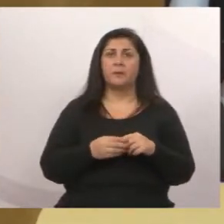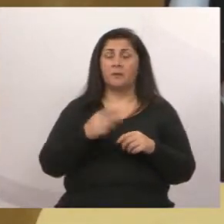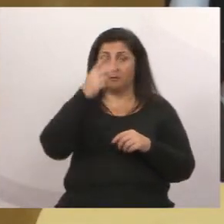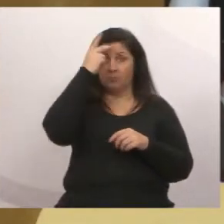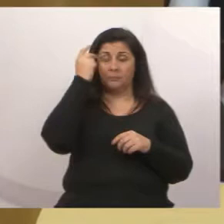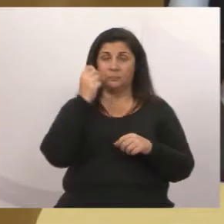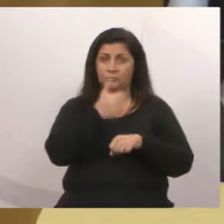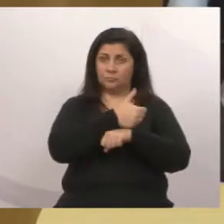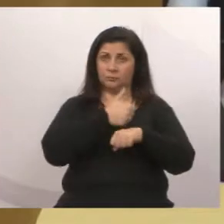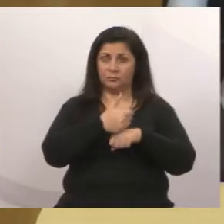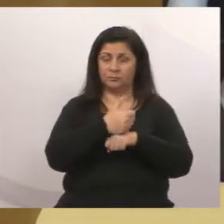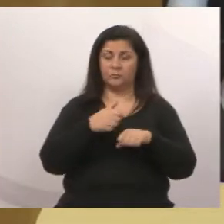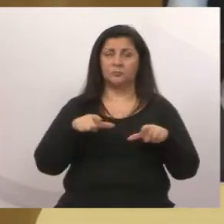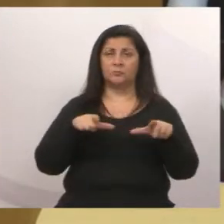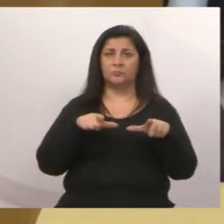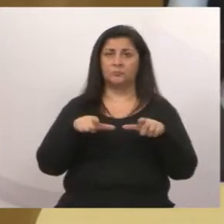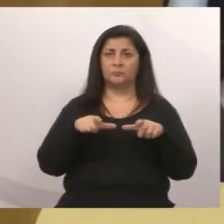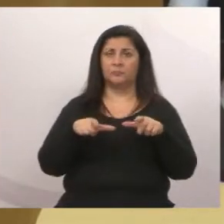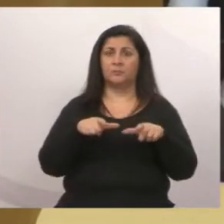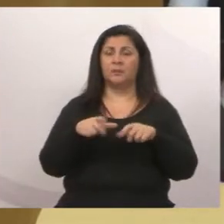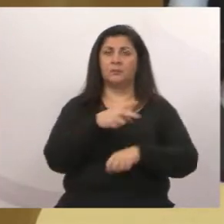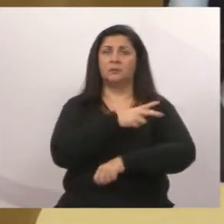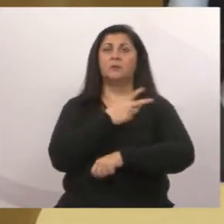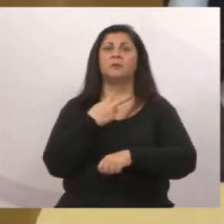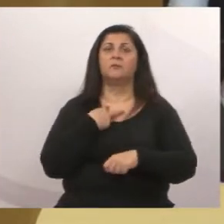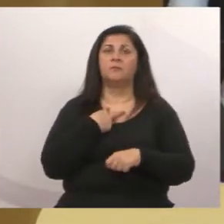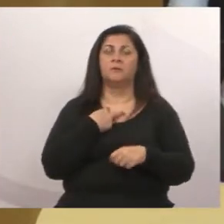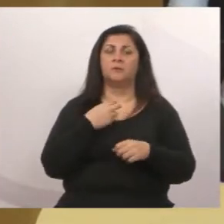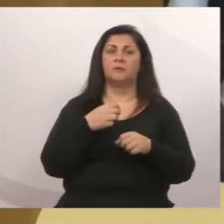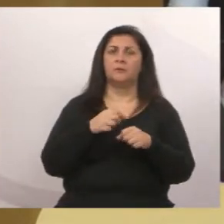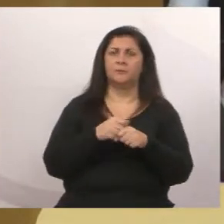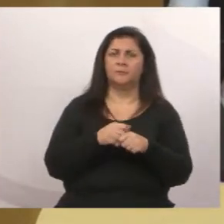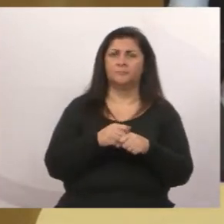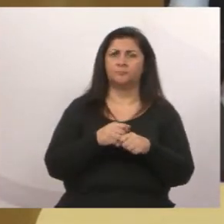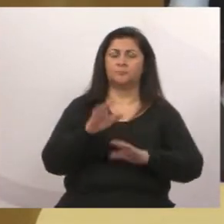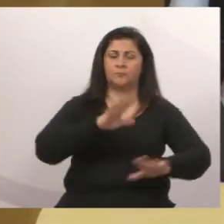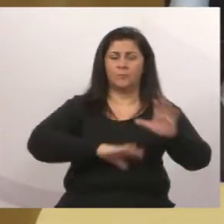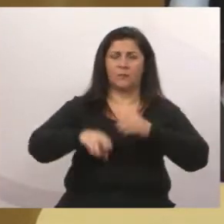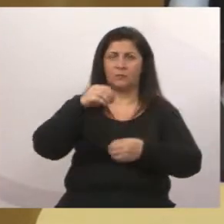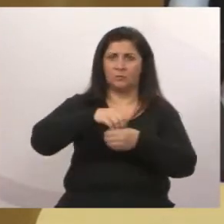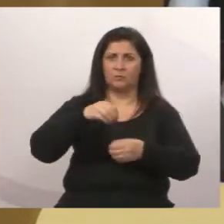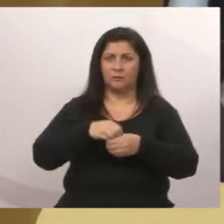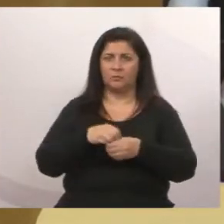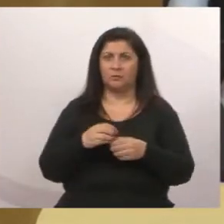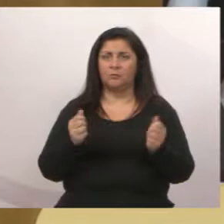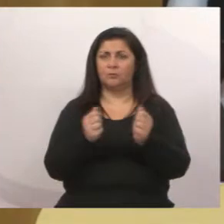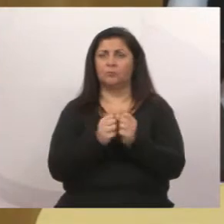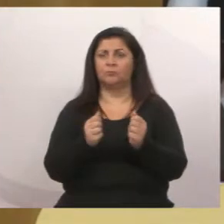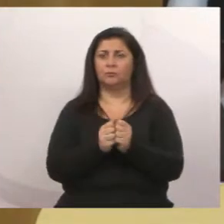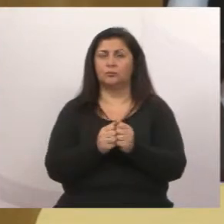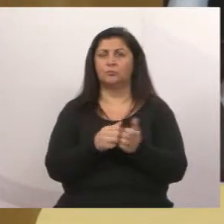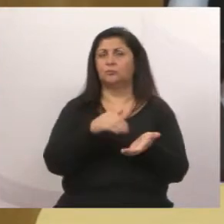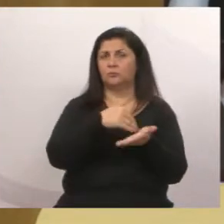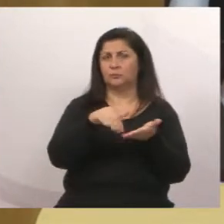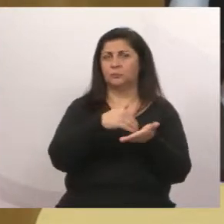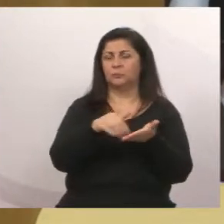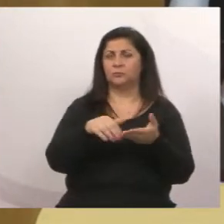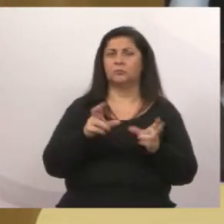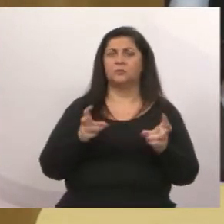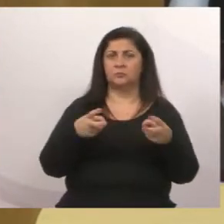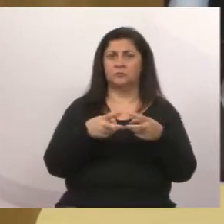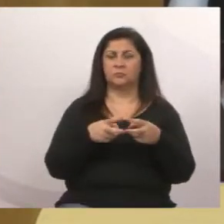será avaliado conjuntamente pelo secretário-diretor administrativo e pelo secretário-diretor jurídico da Câmara